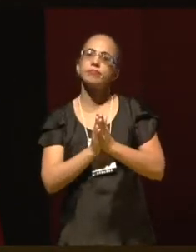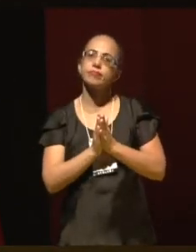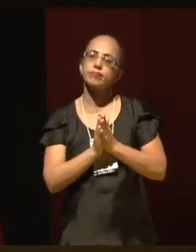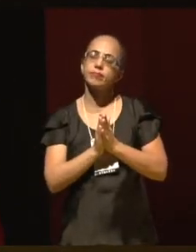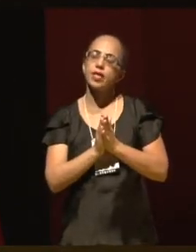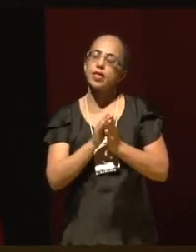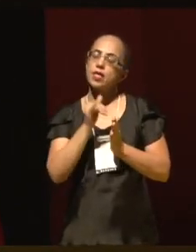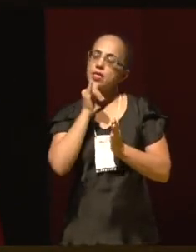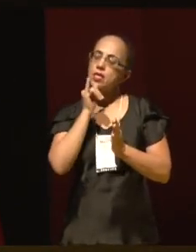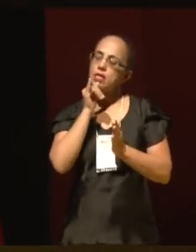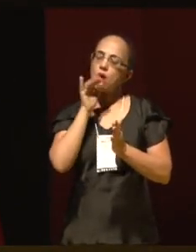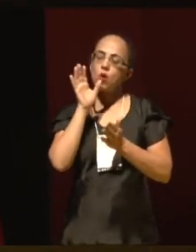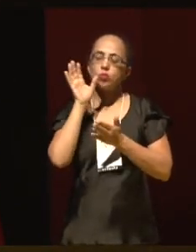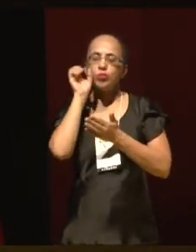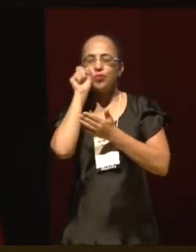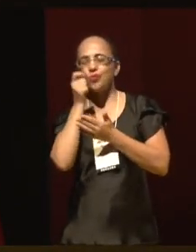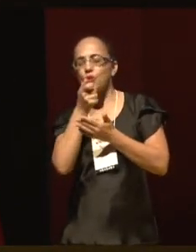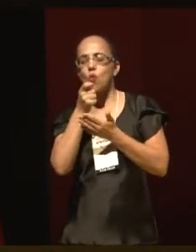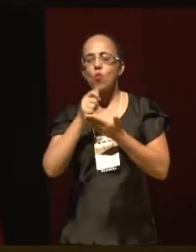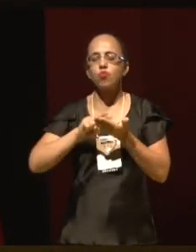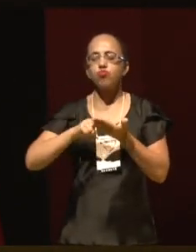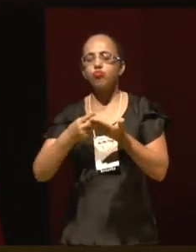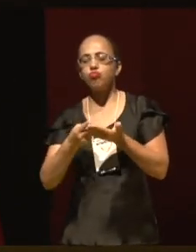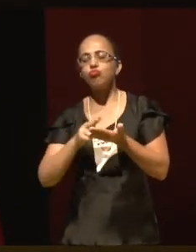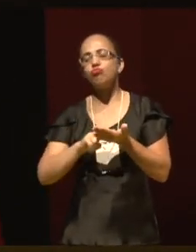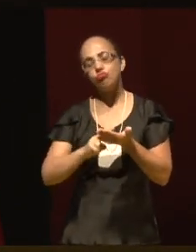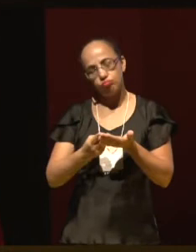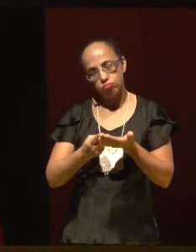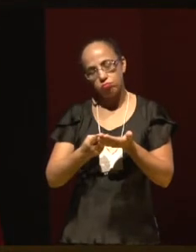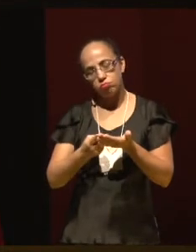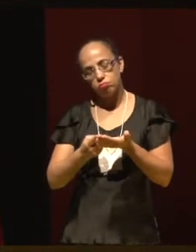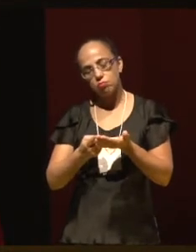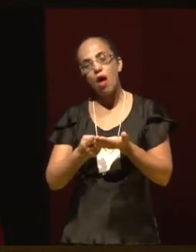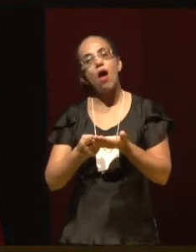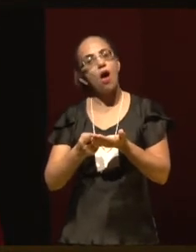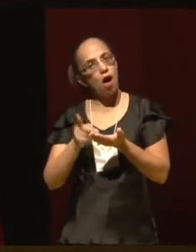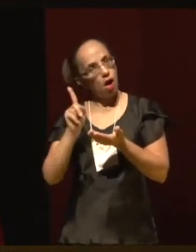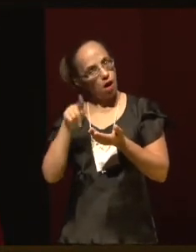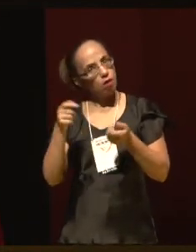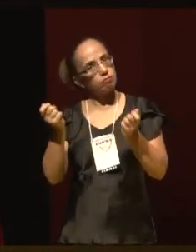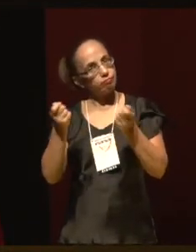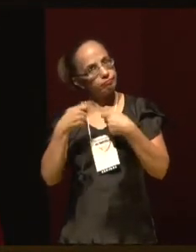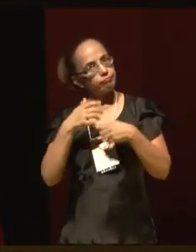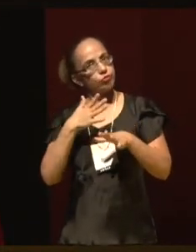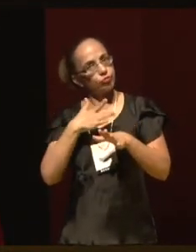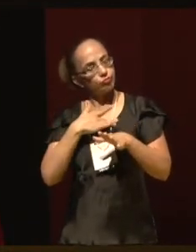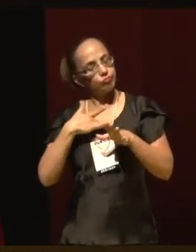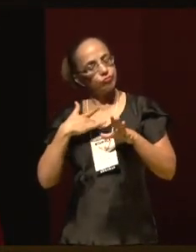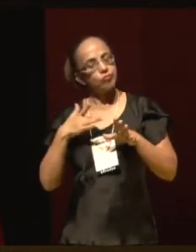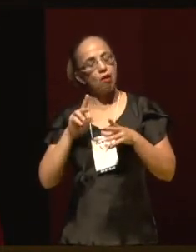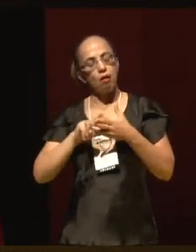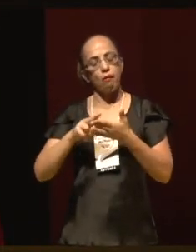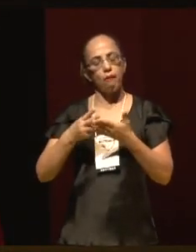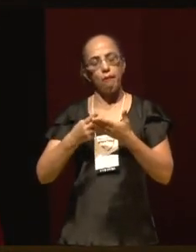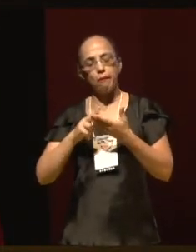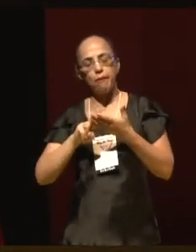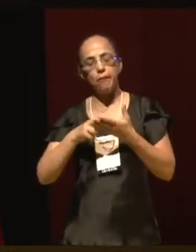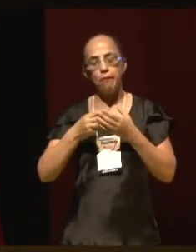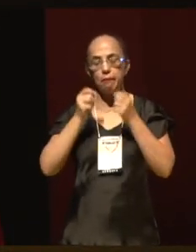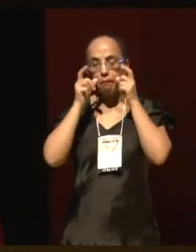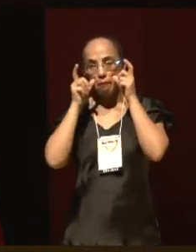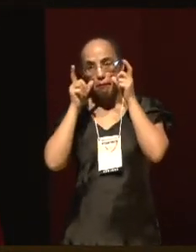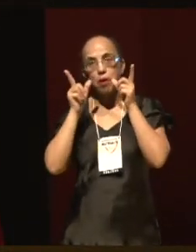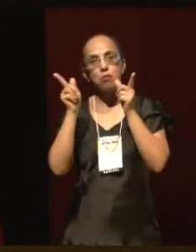insônia, ainda se pode curar, sarar essa insônia.